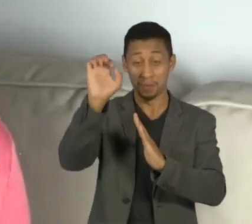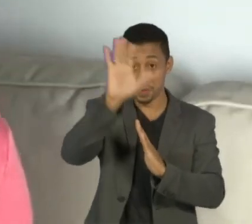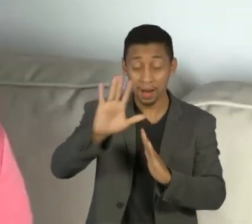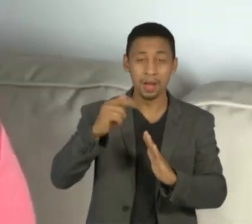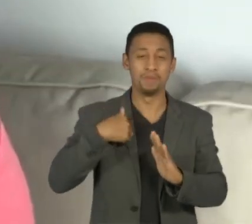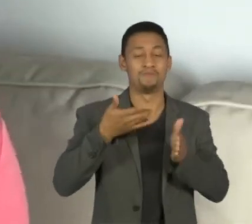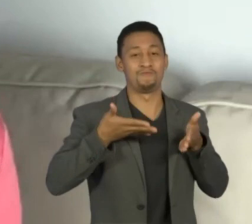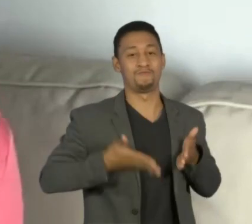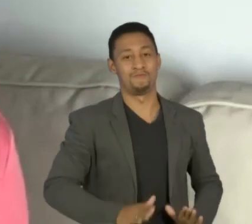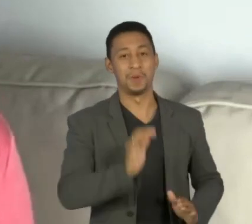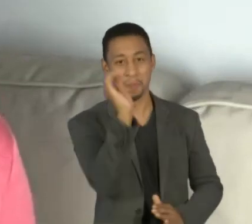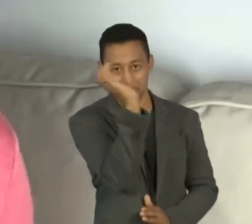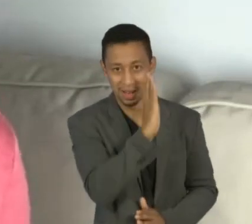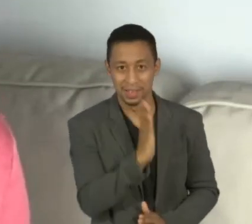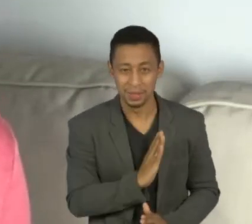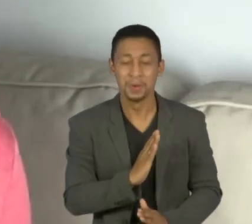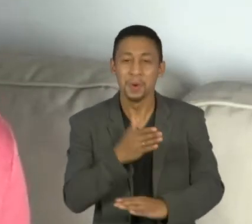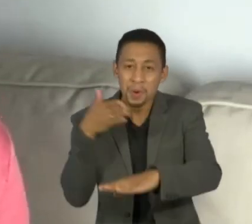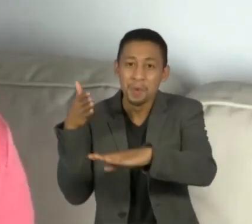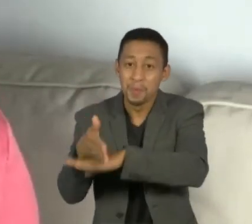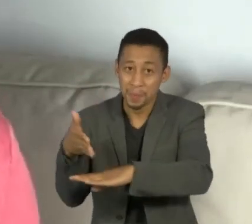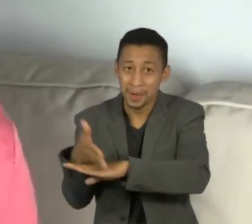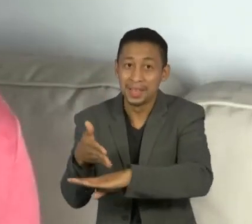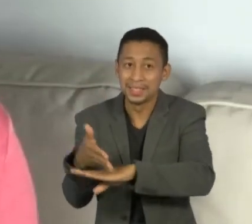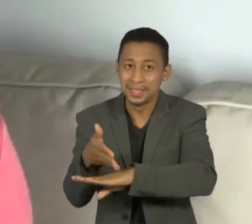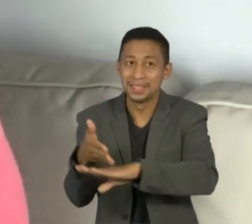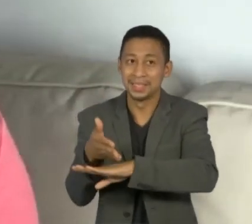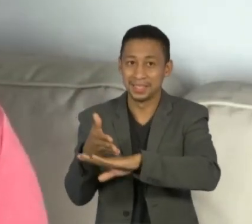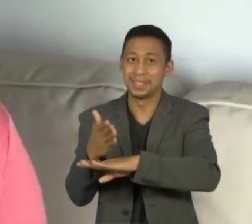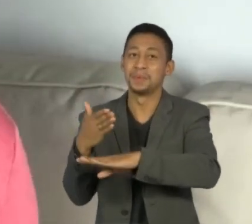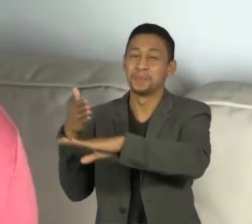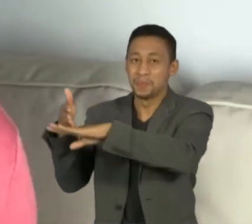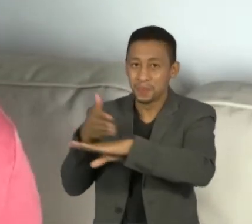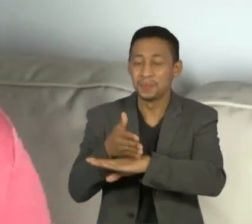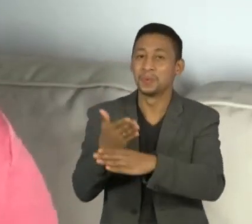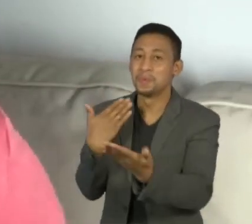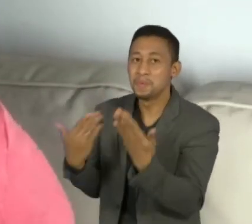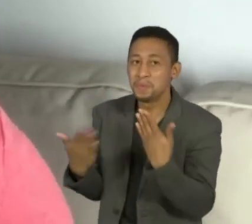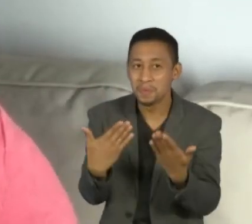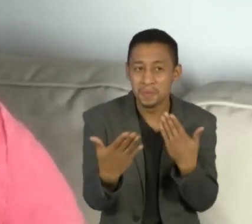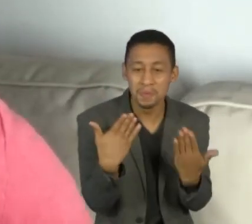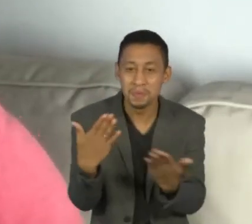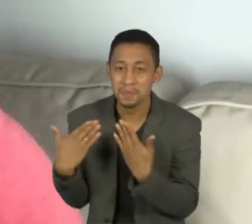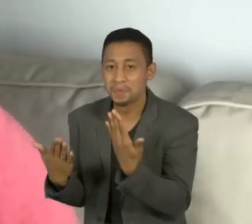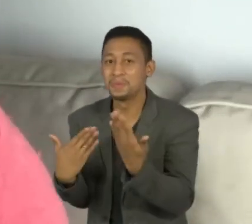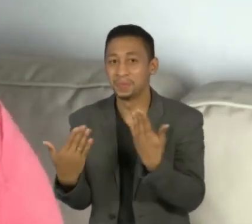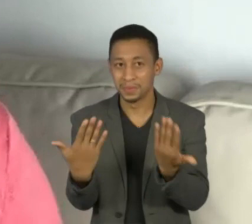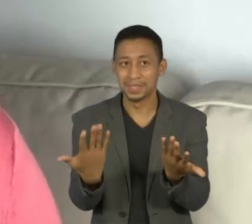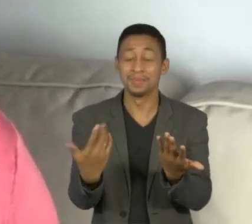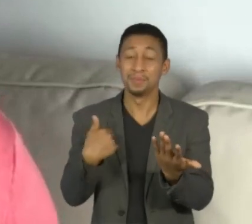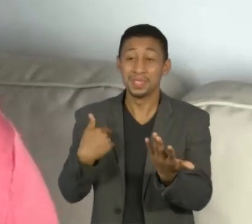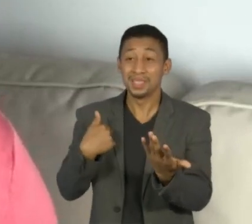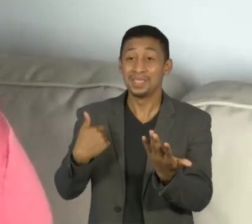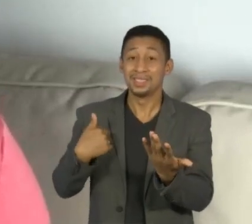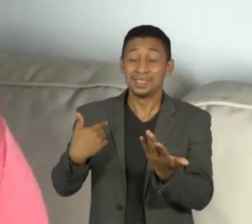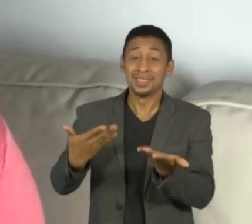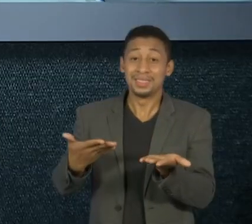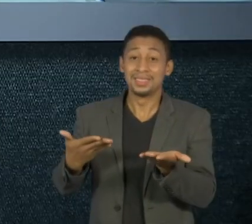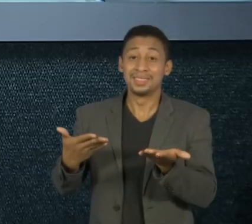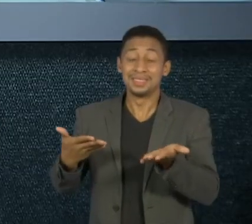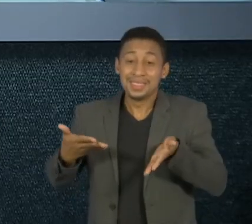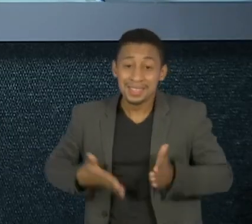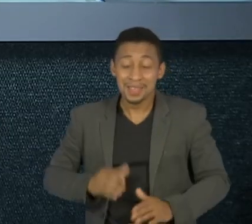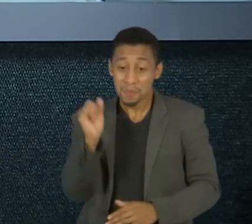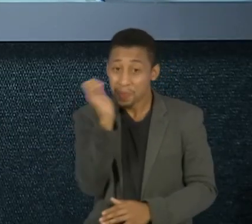nascido no Brasil. Eu participo da diáspora basicamente três vezes, né? Essa diáspora, né? Que é ter vivido, nascido fora do continente